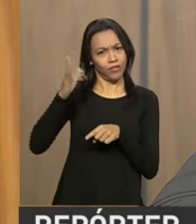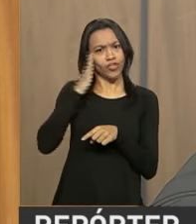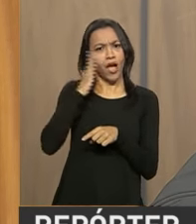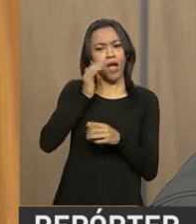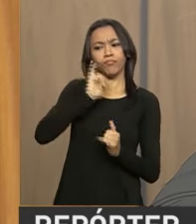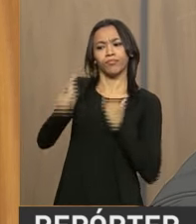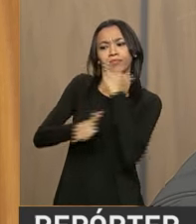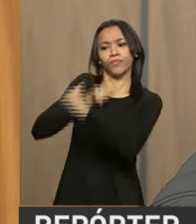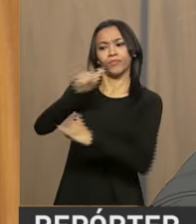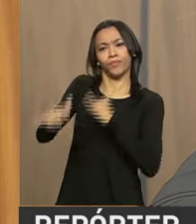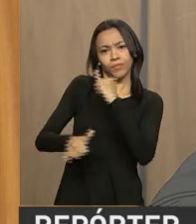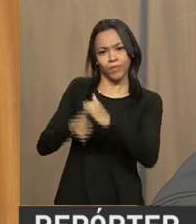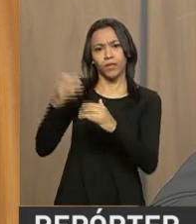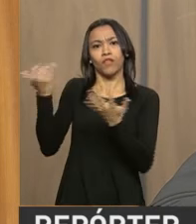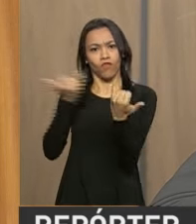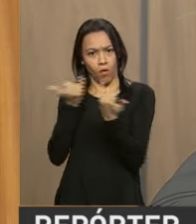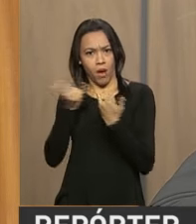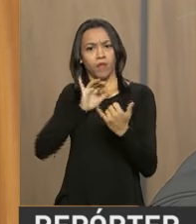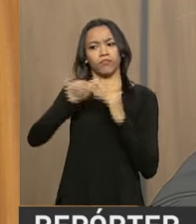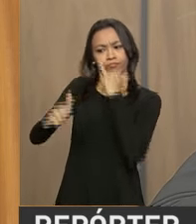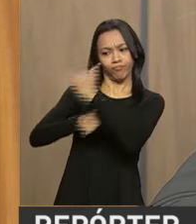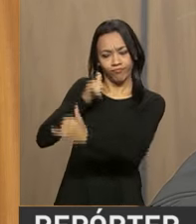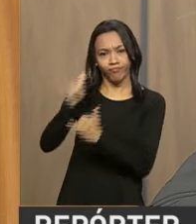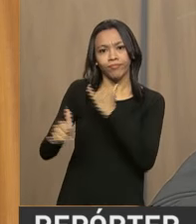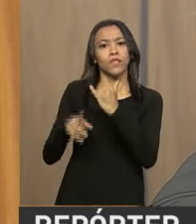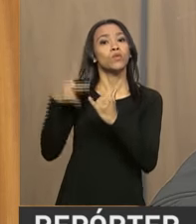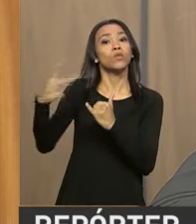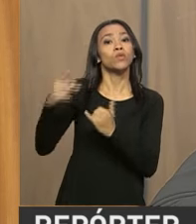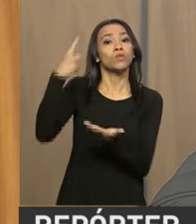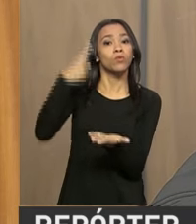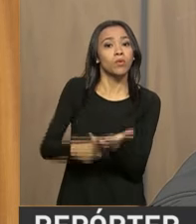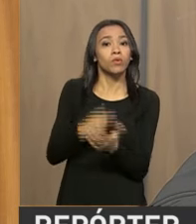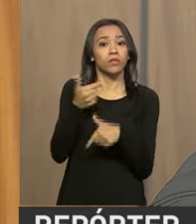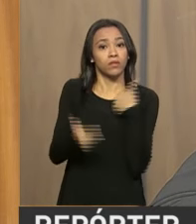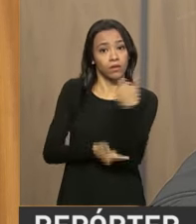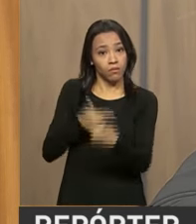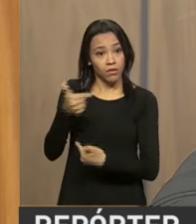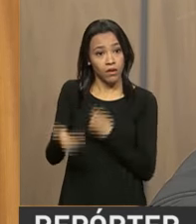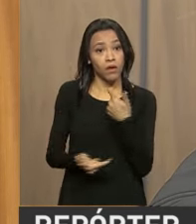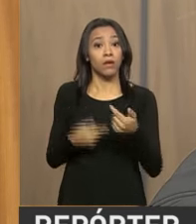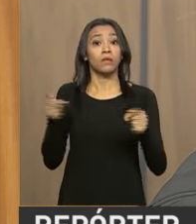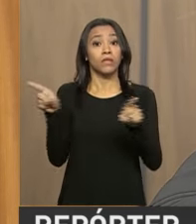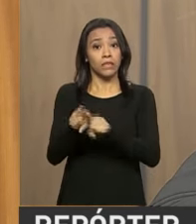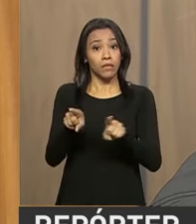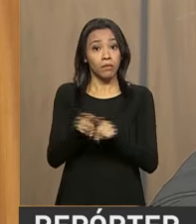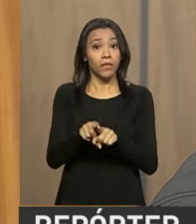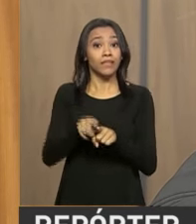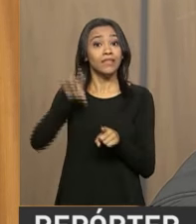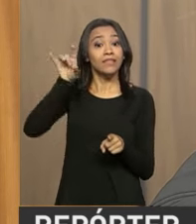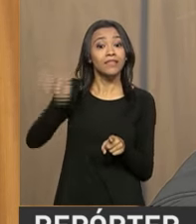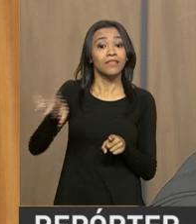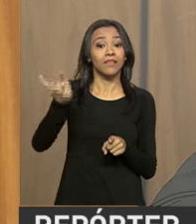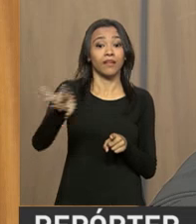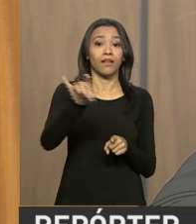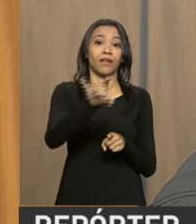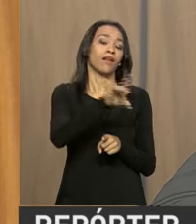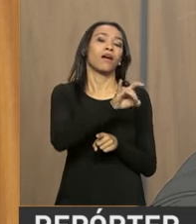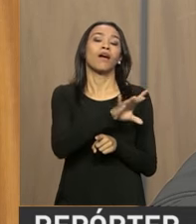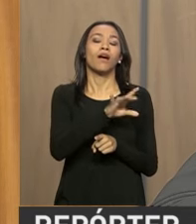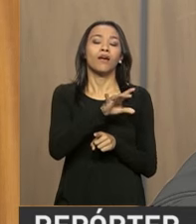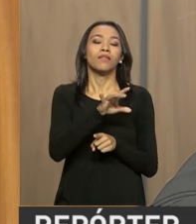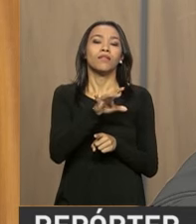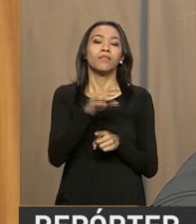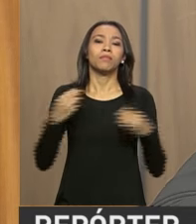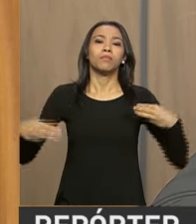informados, bem informados, acerca das suas atribuições e acerca dos dados de cada um